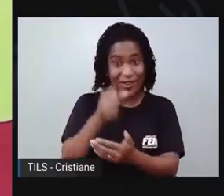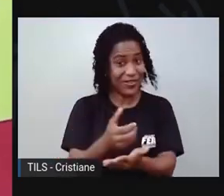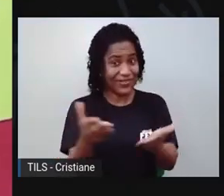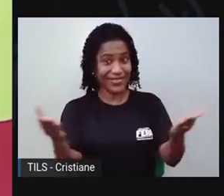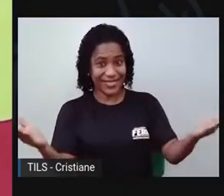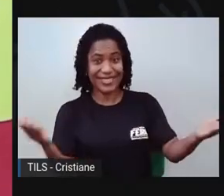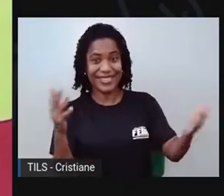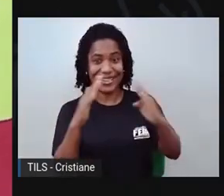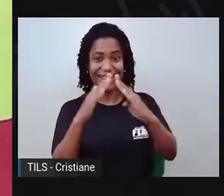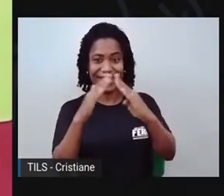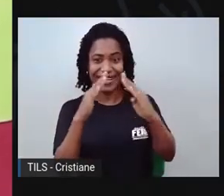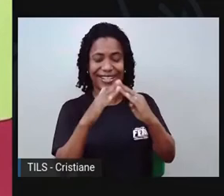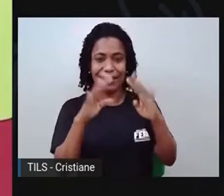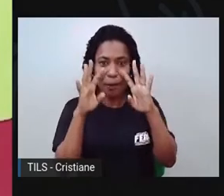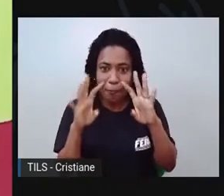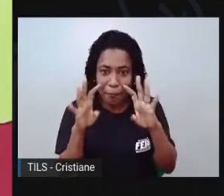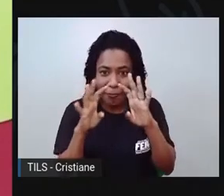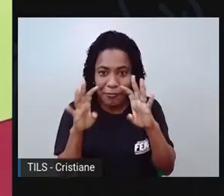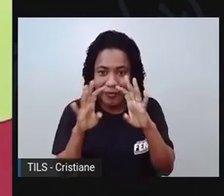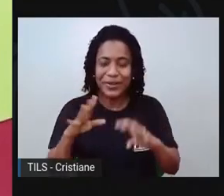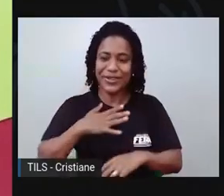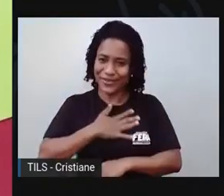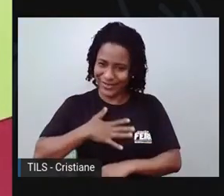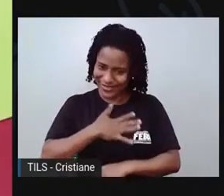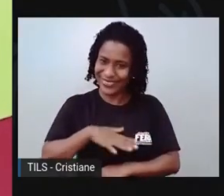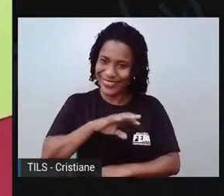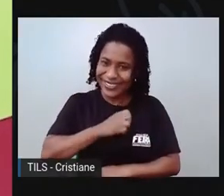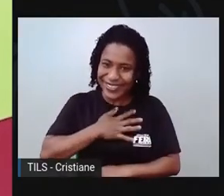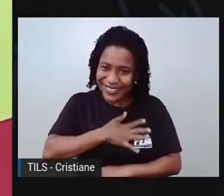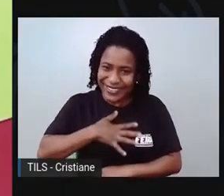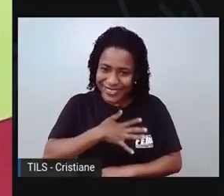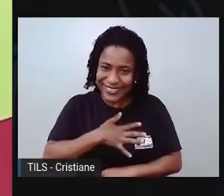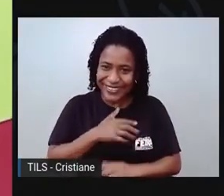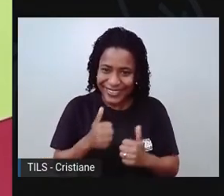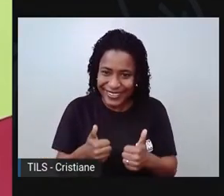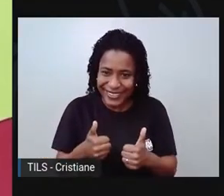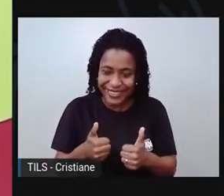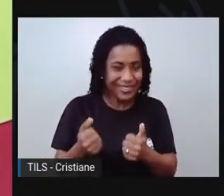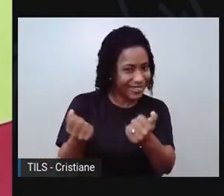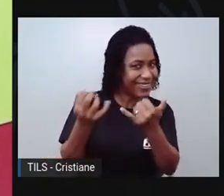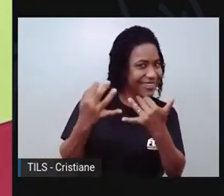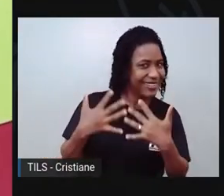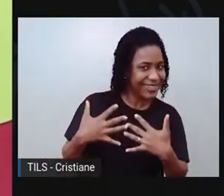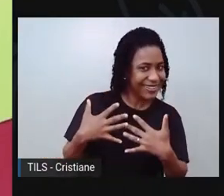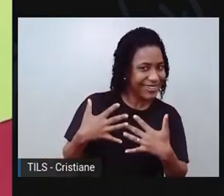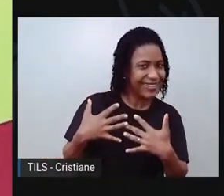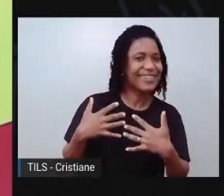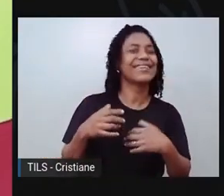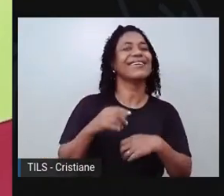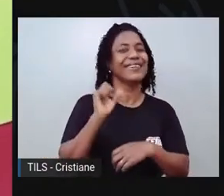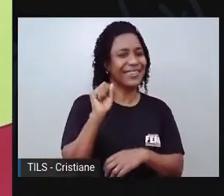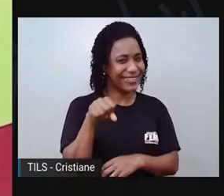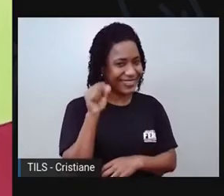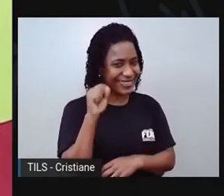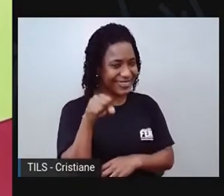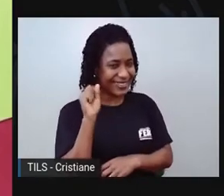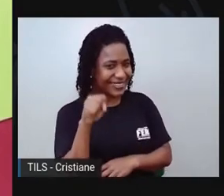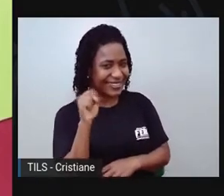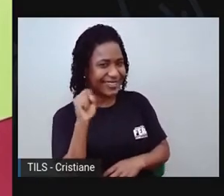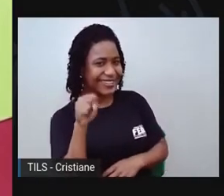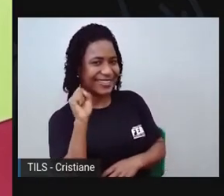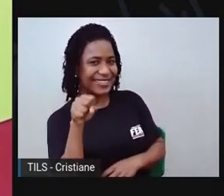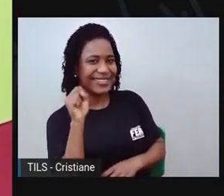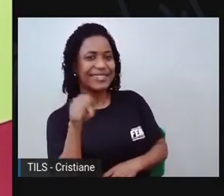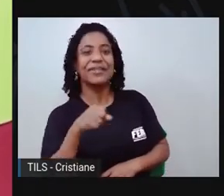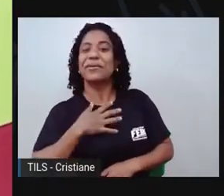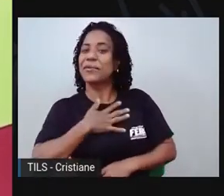casa também adorou. Não foi, meninada? Contem pra mim. Ah, eles gostaram